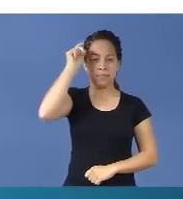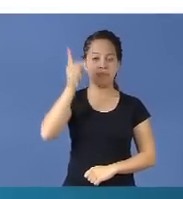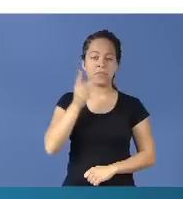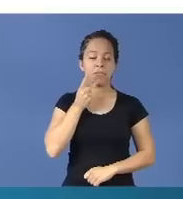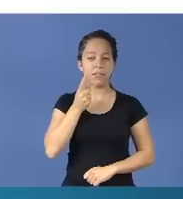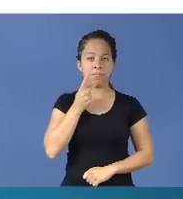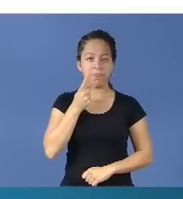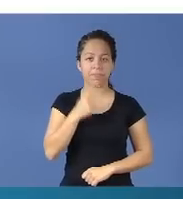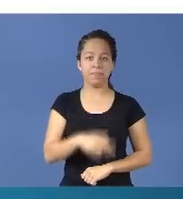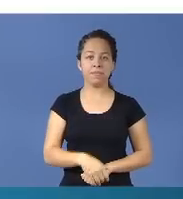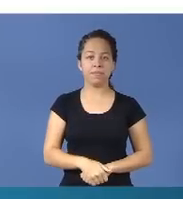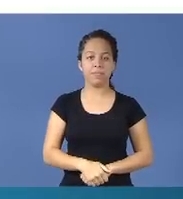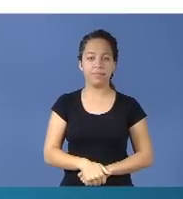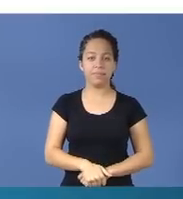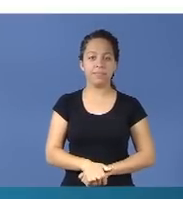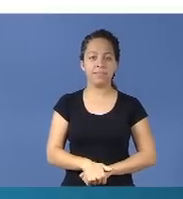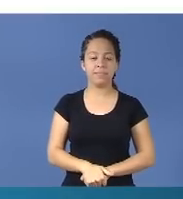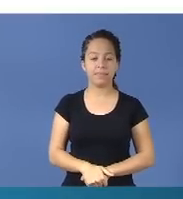Mensagem aqui para o povo.